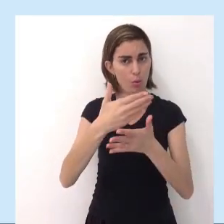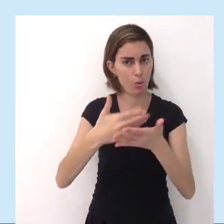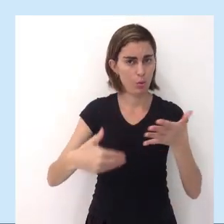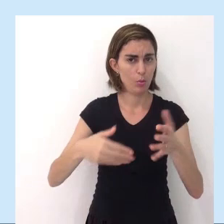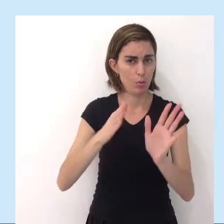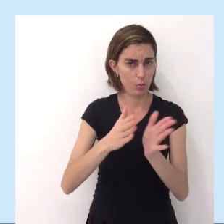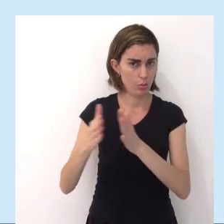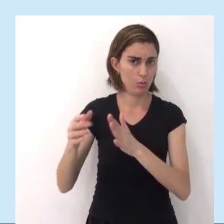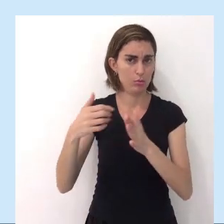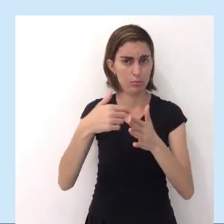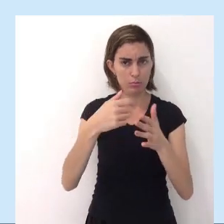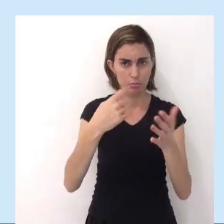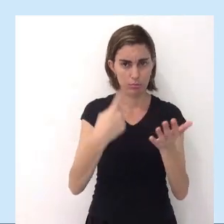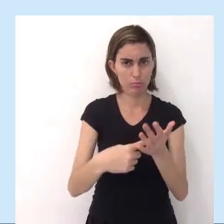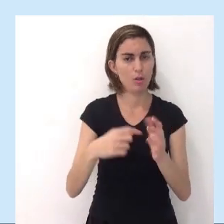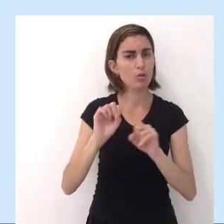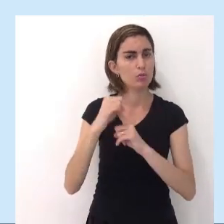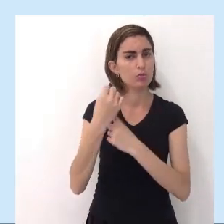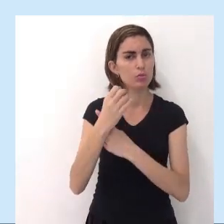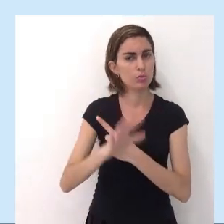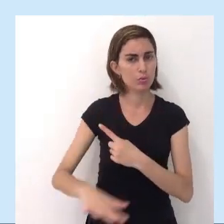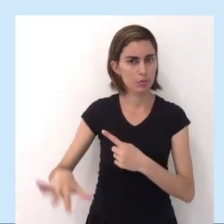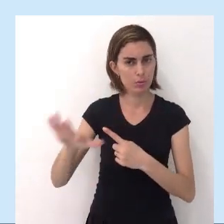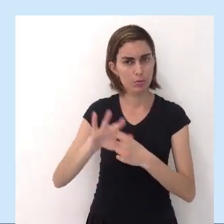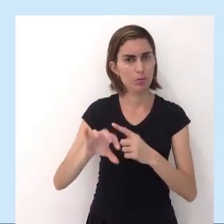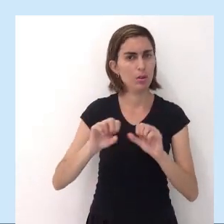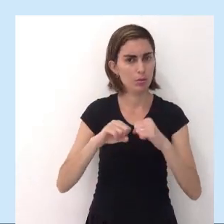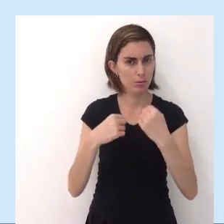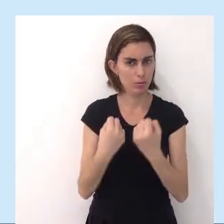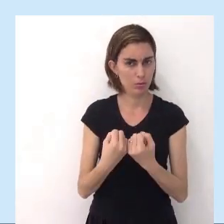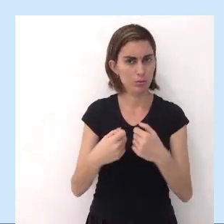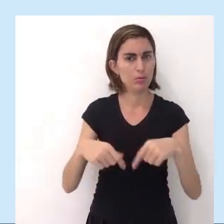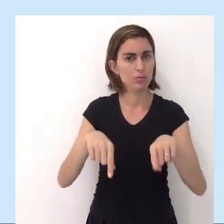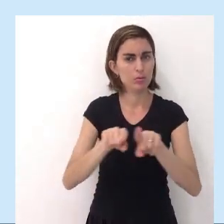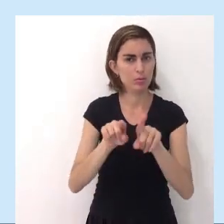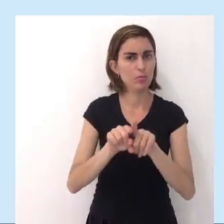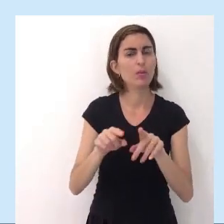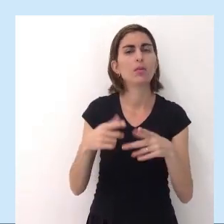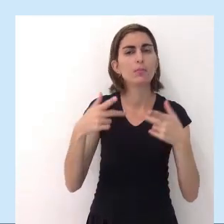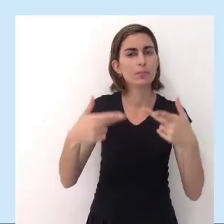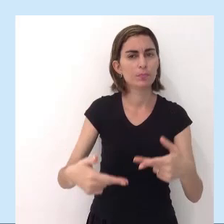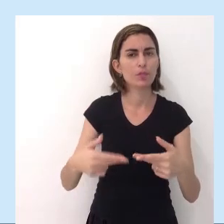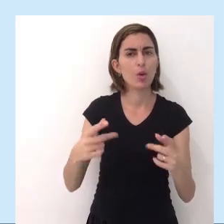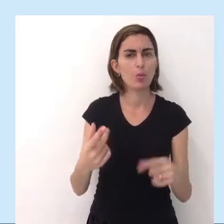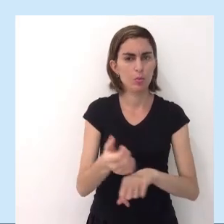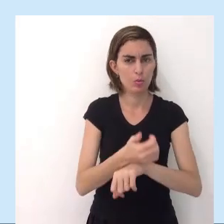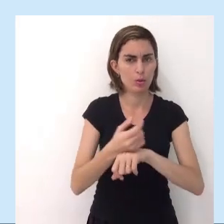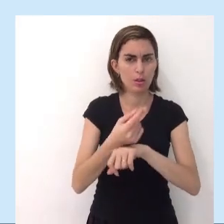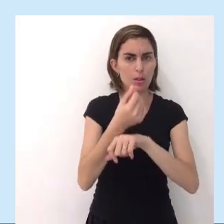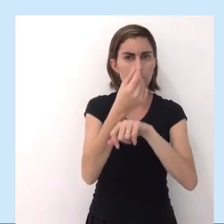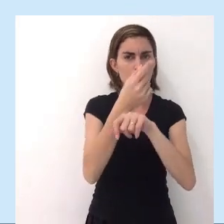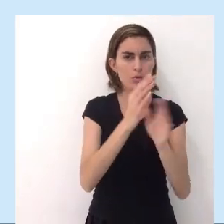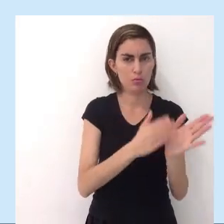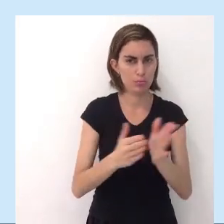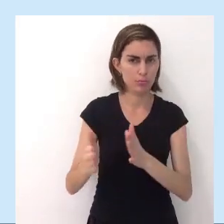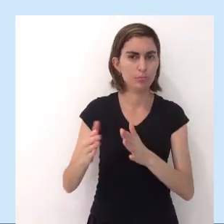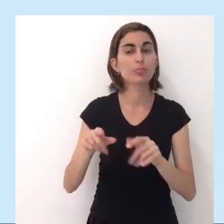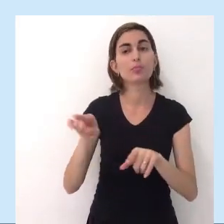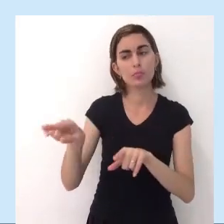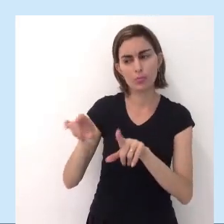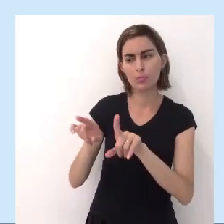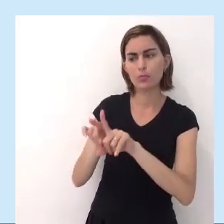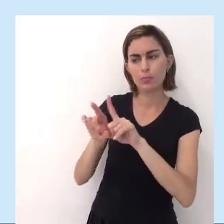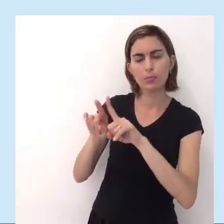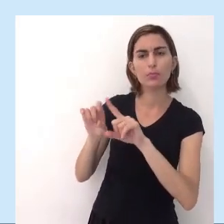foi uma organização socialista, tá? Então, também da mesma forma que os capitalistas estavam se organizando para